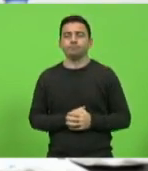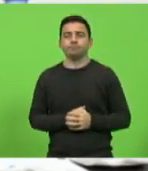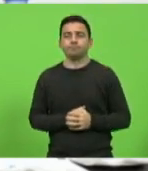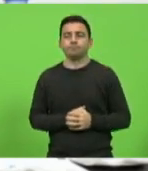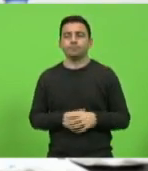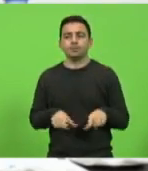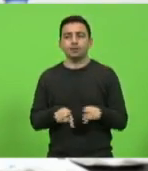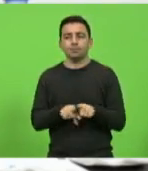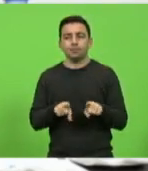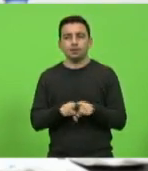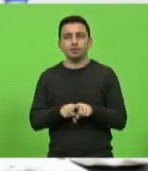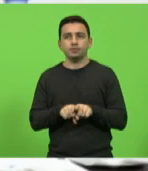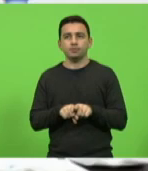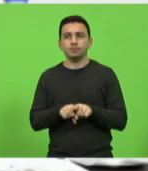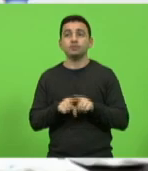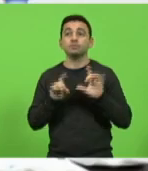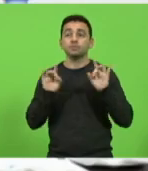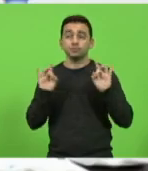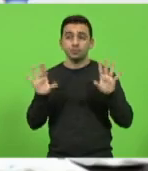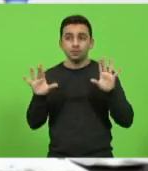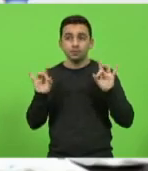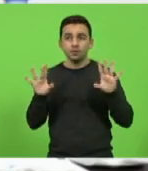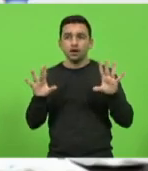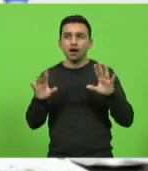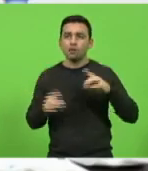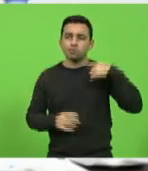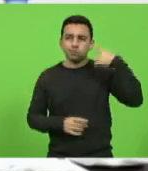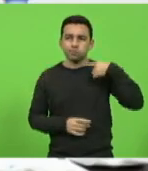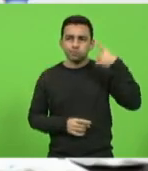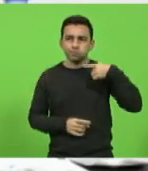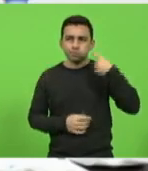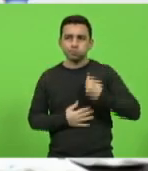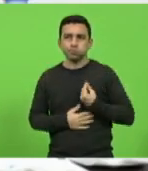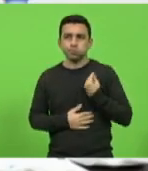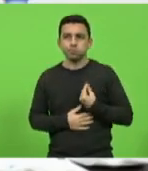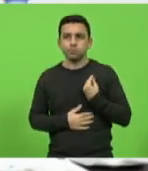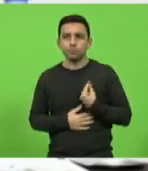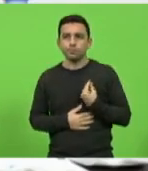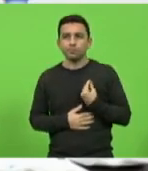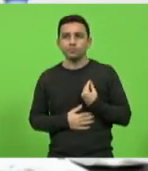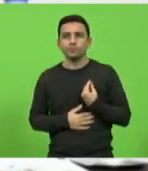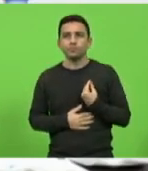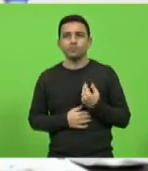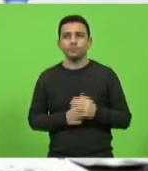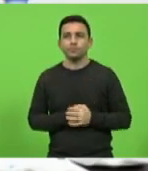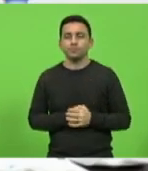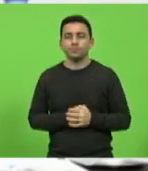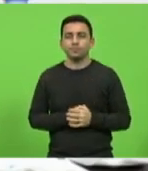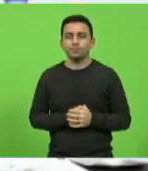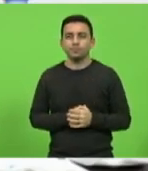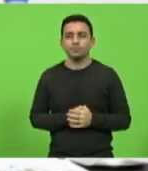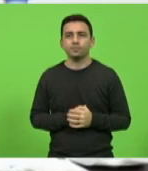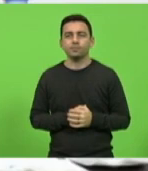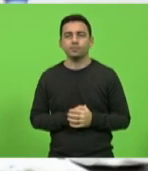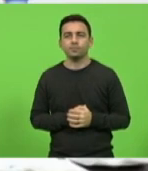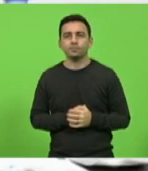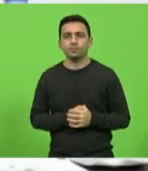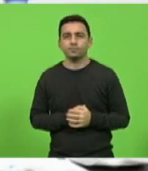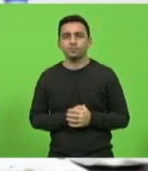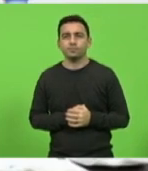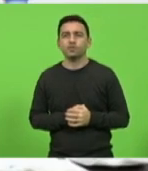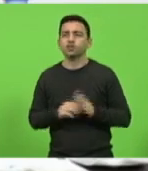especial também aos advogados aqui presente os advogados já